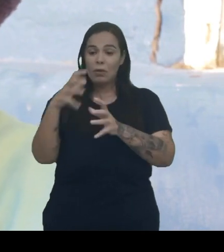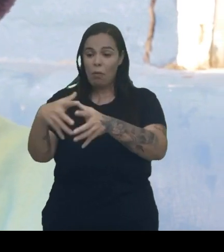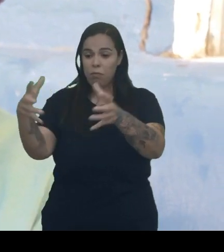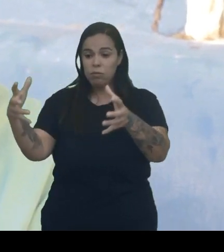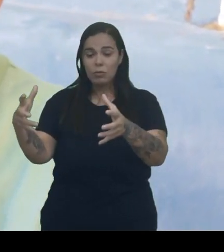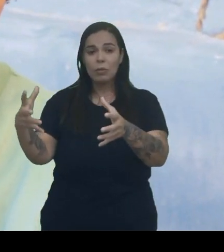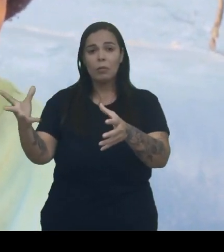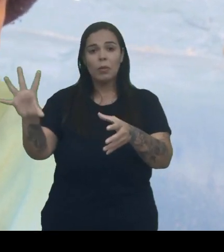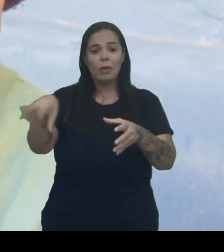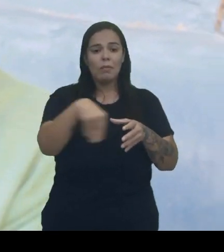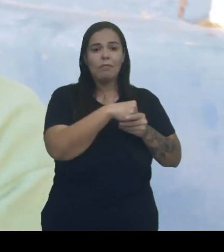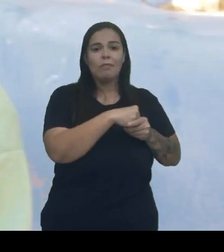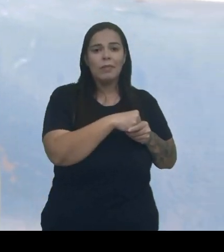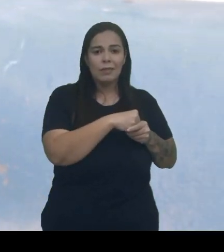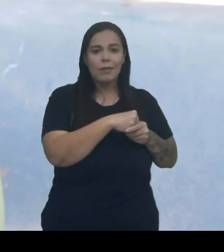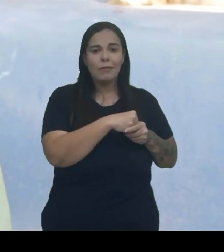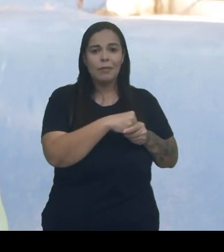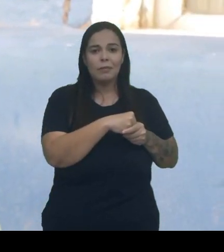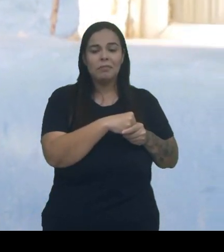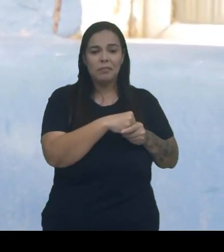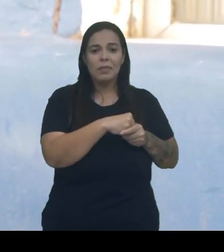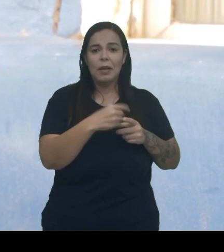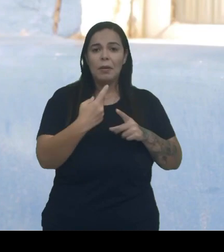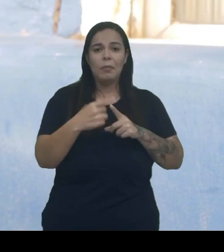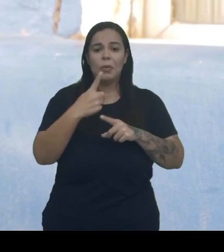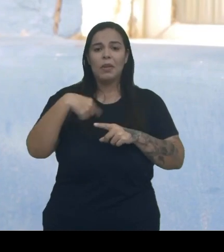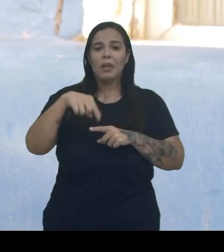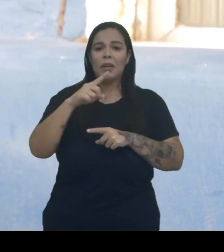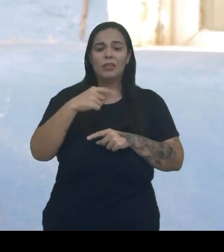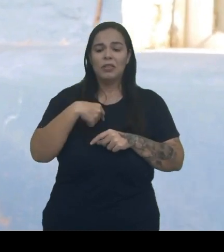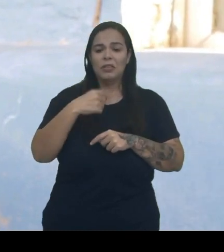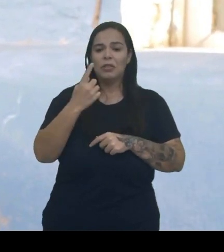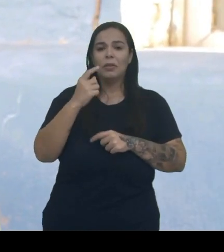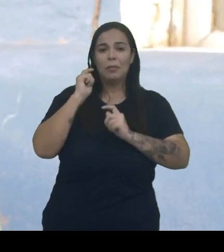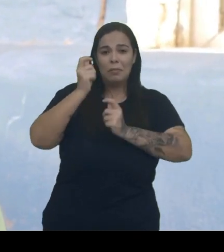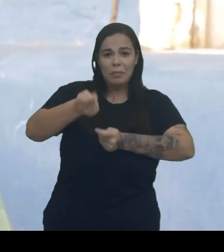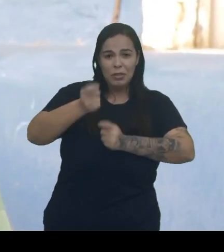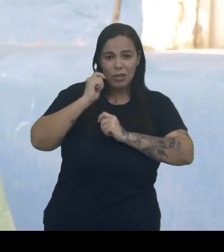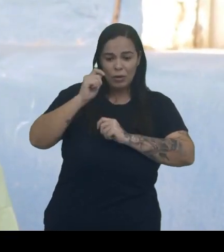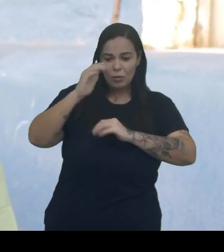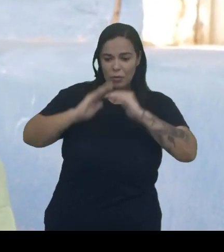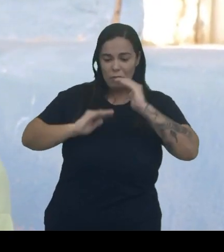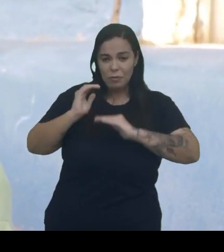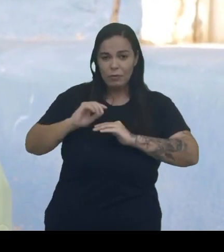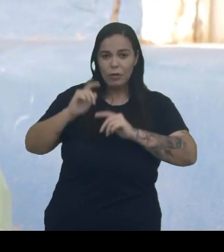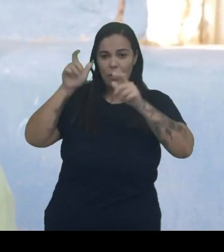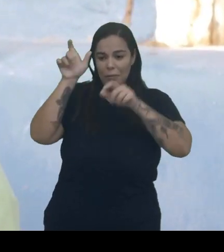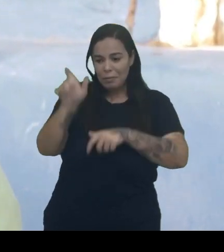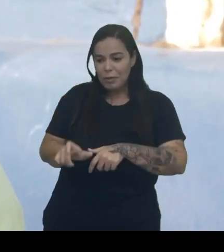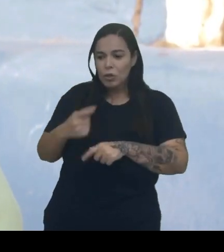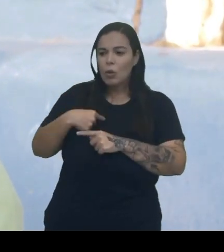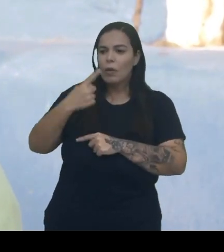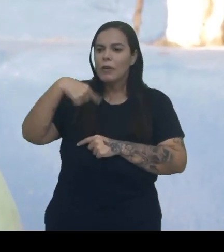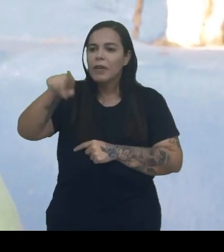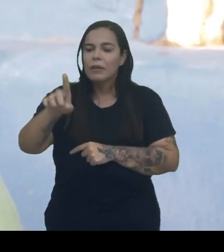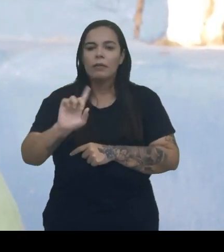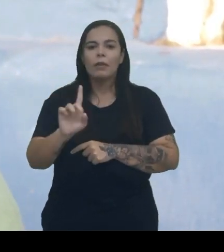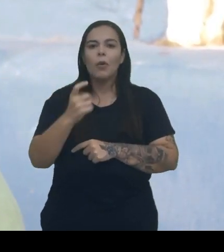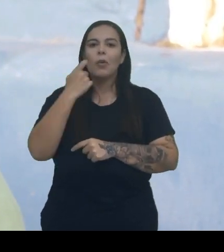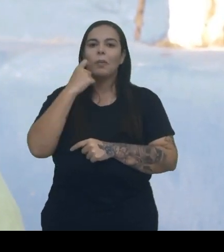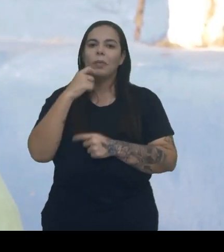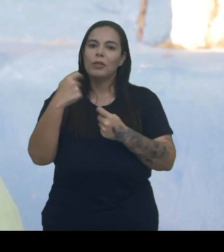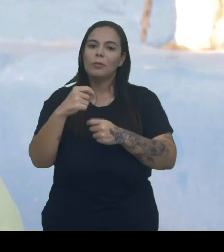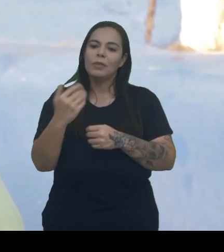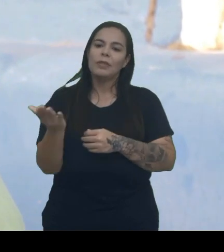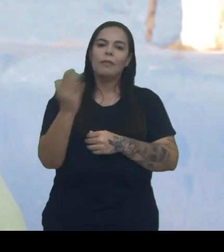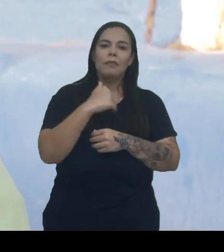aqui. Porque a gente nunca saímos para lugar nenhum para procurar o peixe. Então o peixe tinha que vir a gente. O peixe é que tinha que